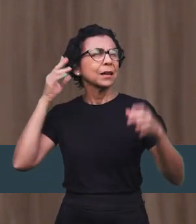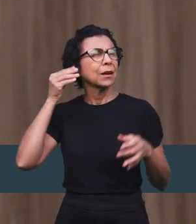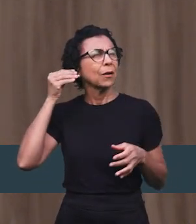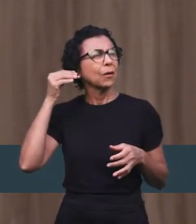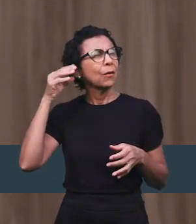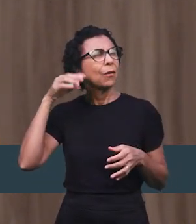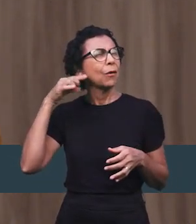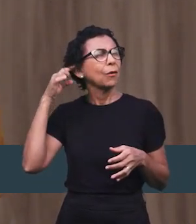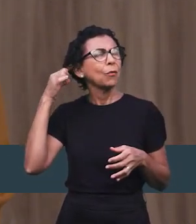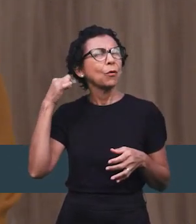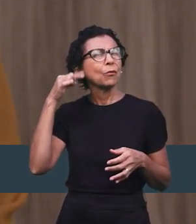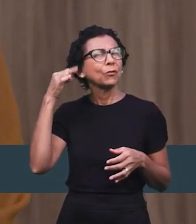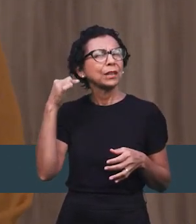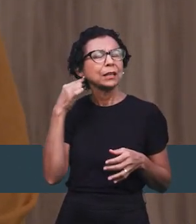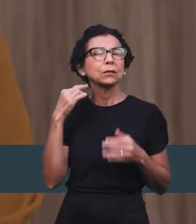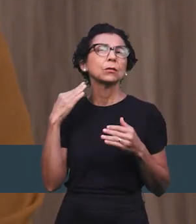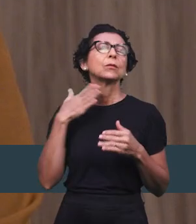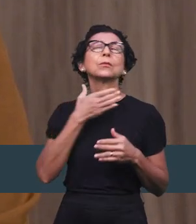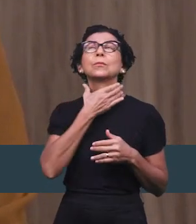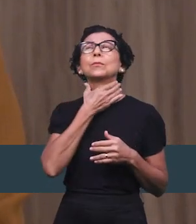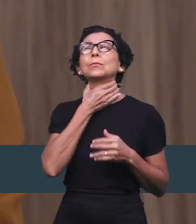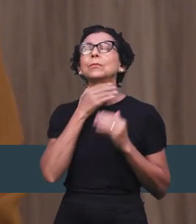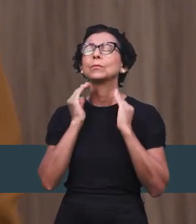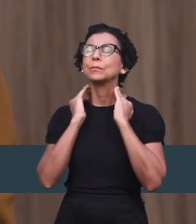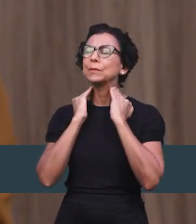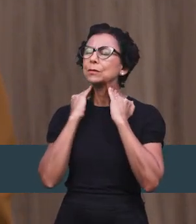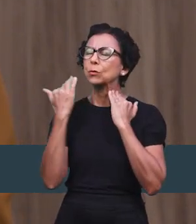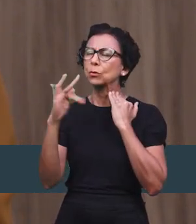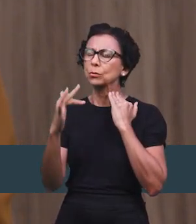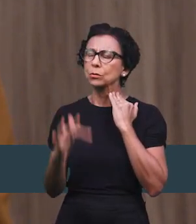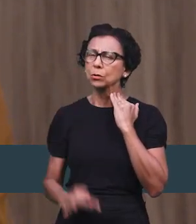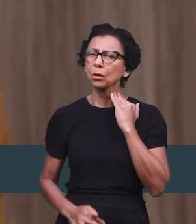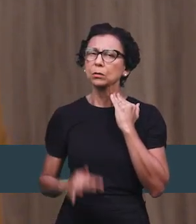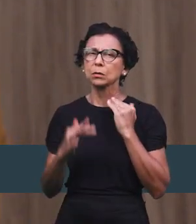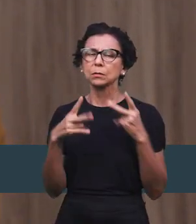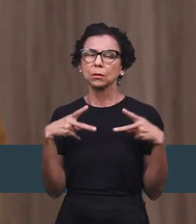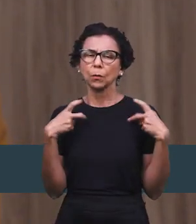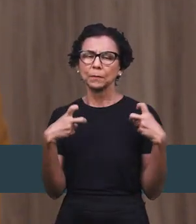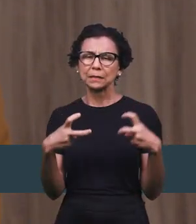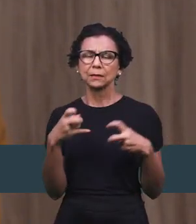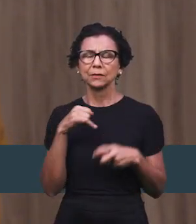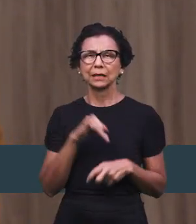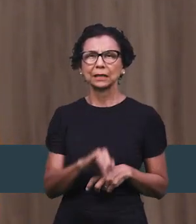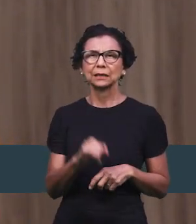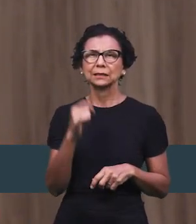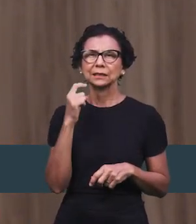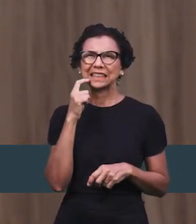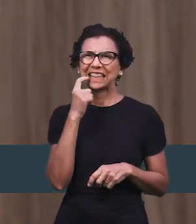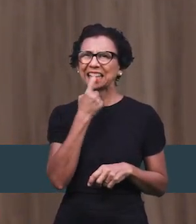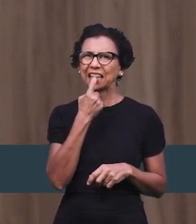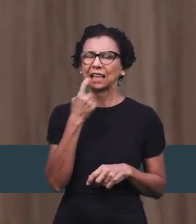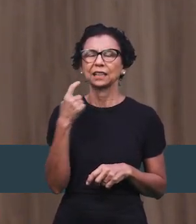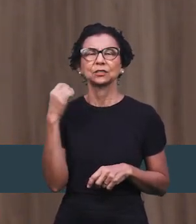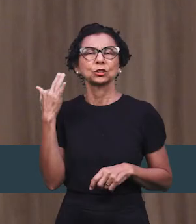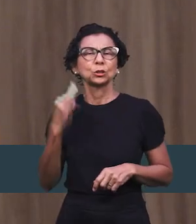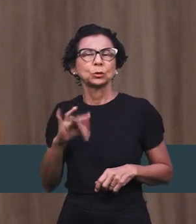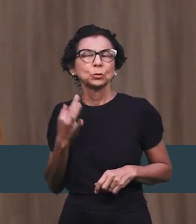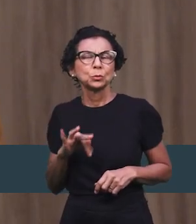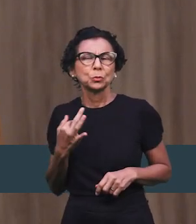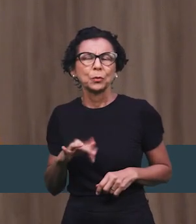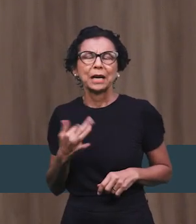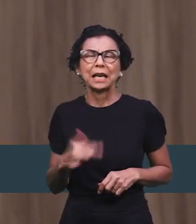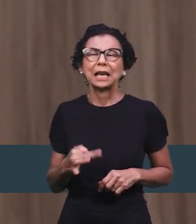acordado, se os seus dentes estão doendo, se eles estão trazendo algum incômodo, pode ser alguma questão relacionada ao sono